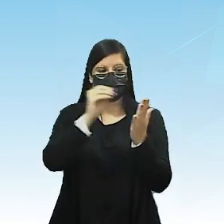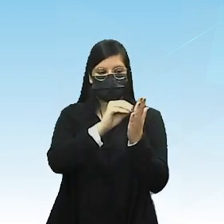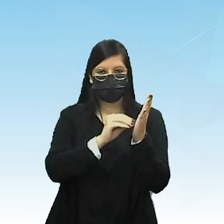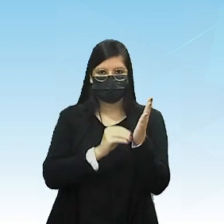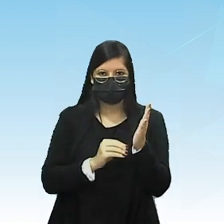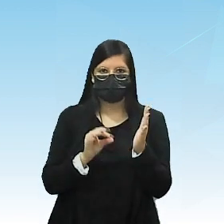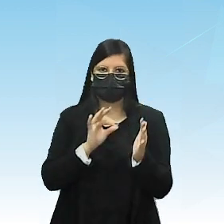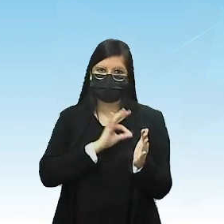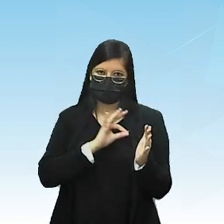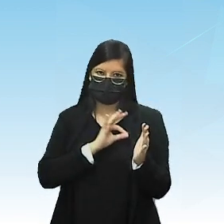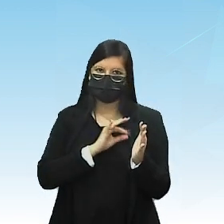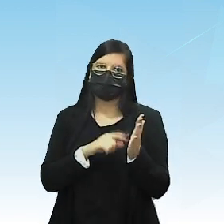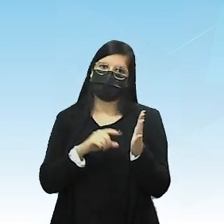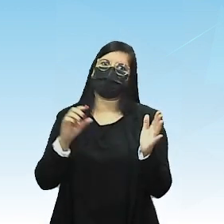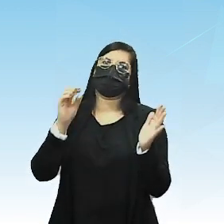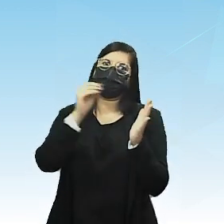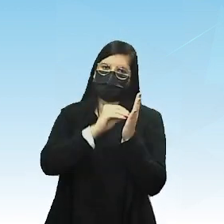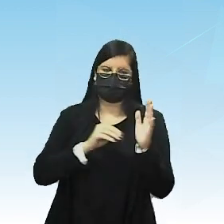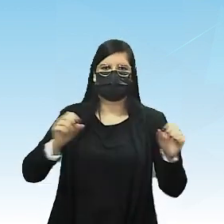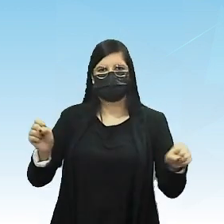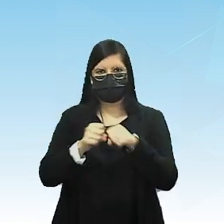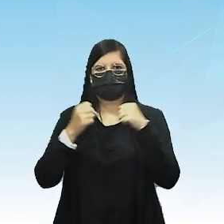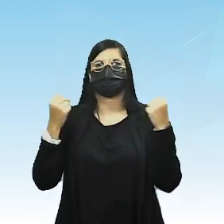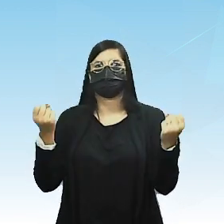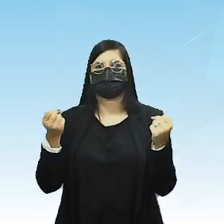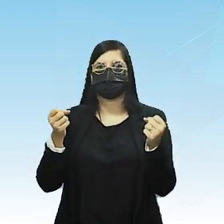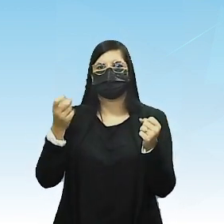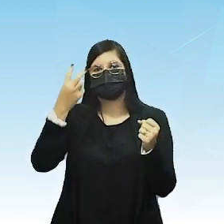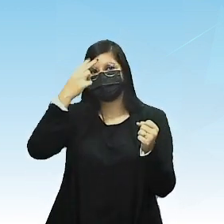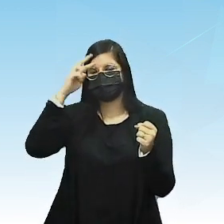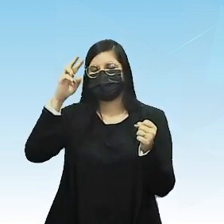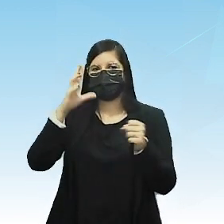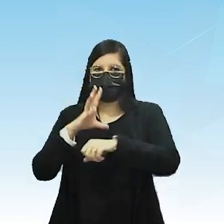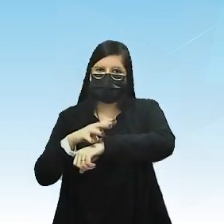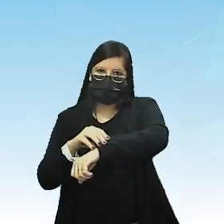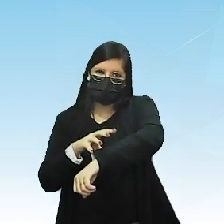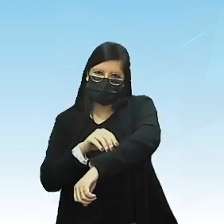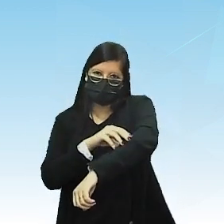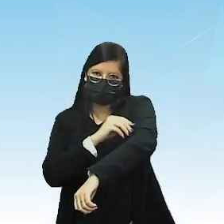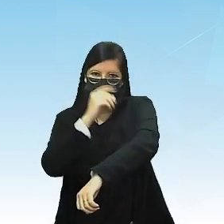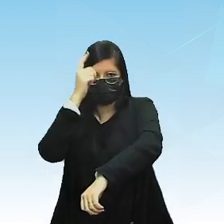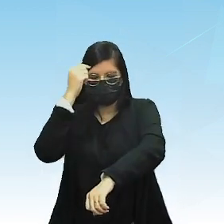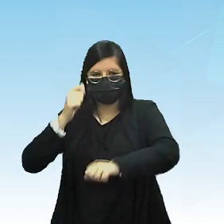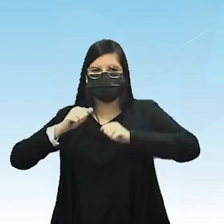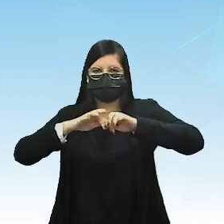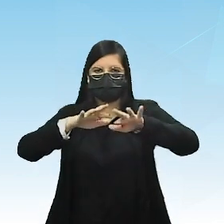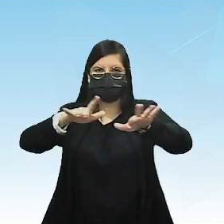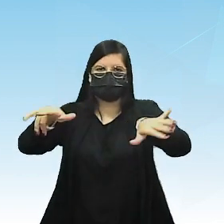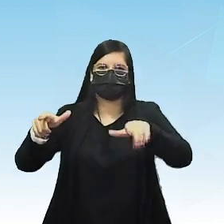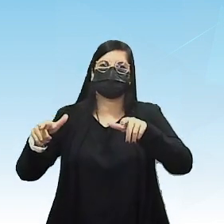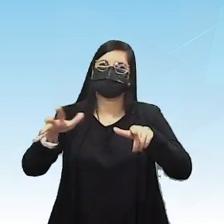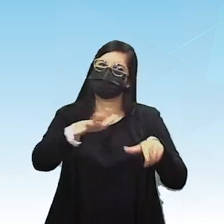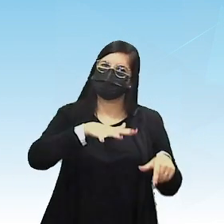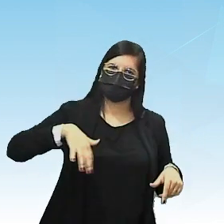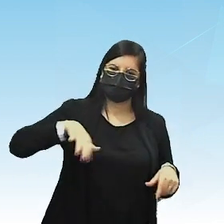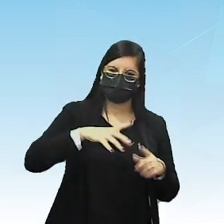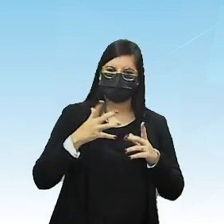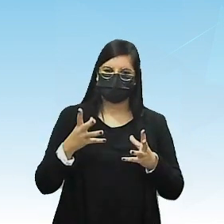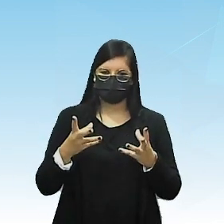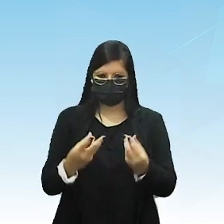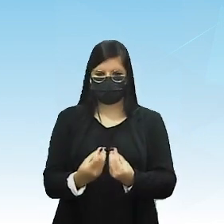como absurdos. Então, a história da perna cabeluda fez tanto sucesso que logo se espalhou por toda a região. Né? Então, até a